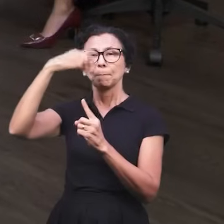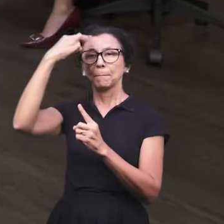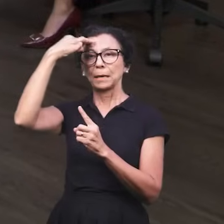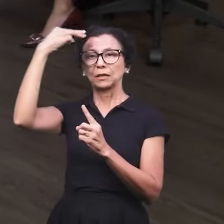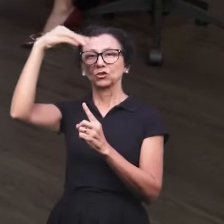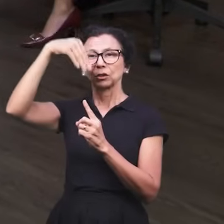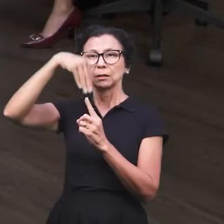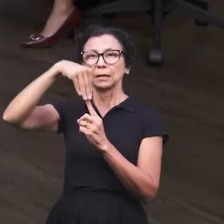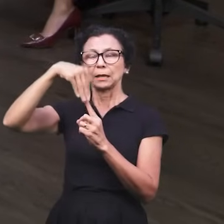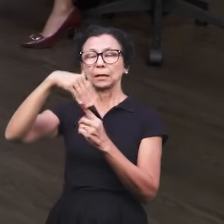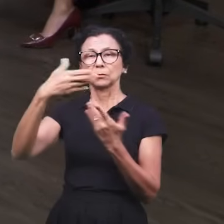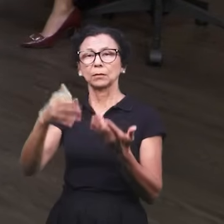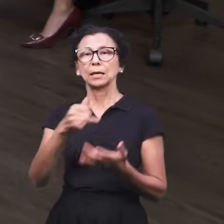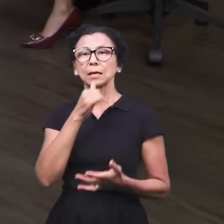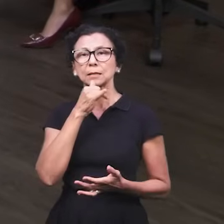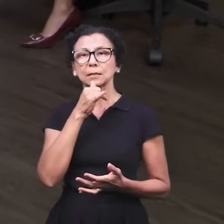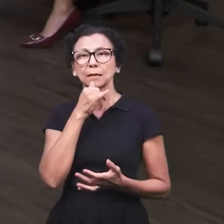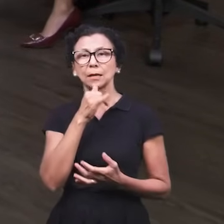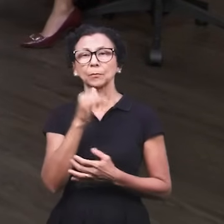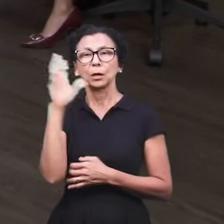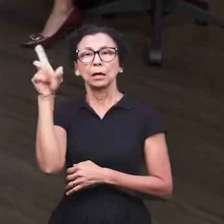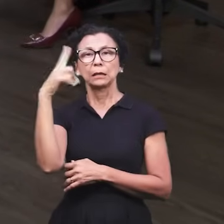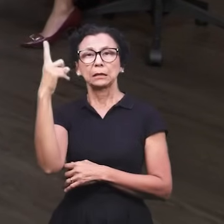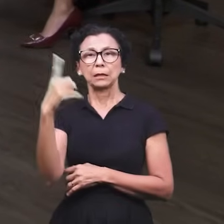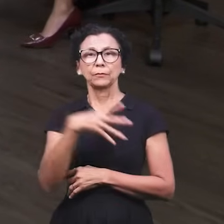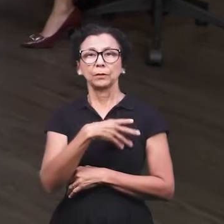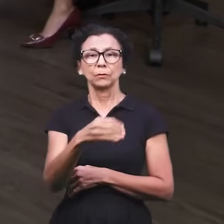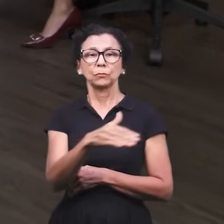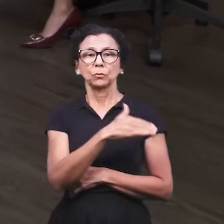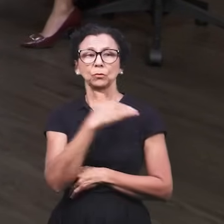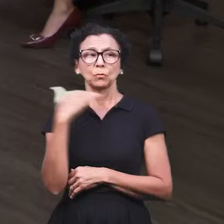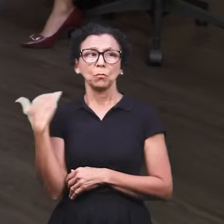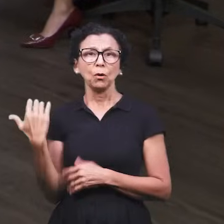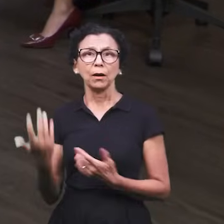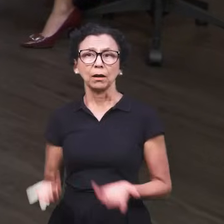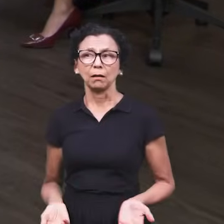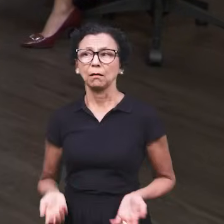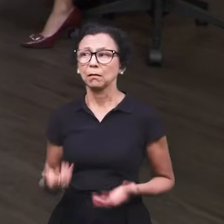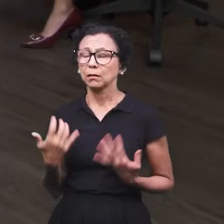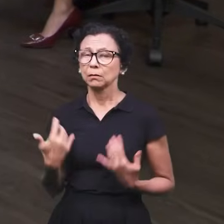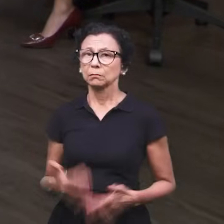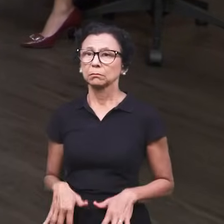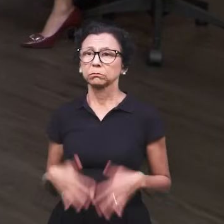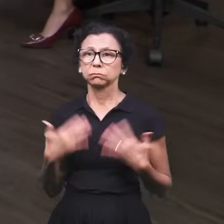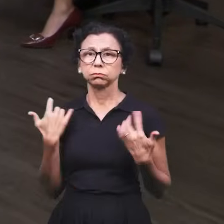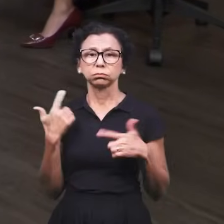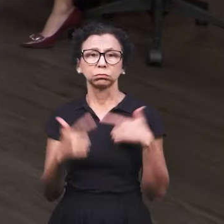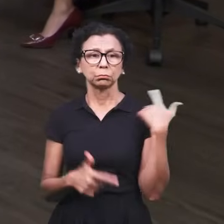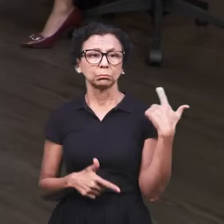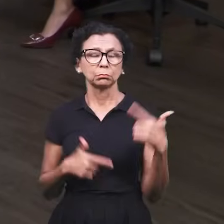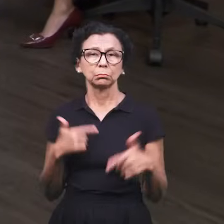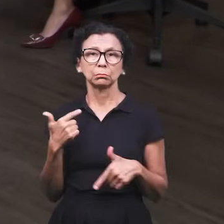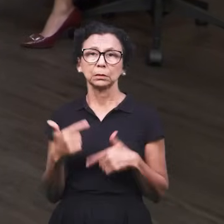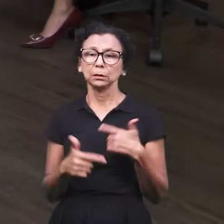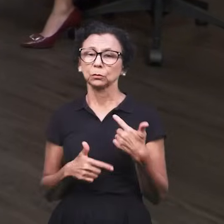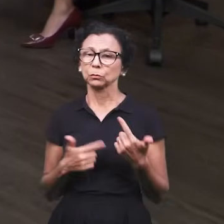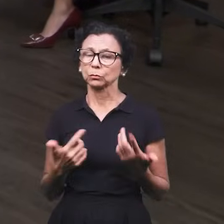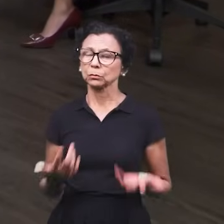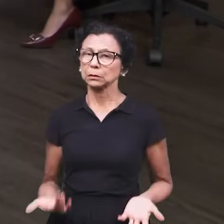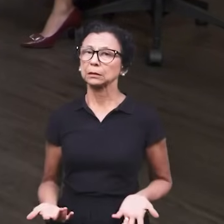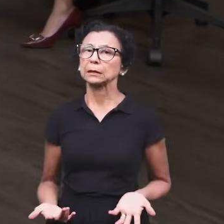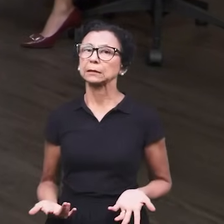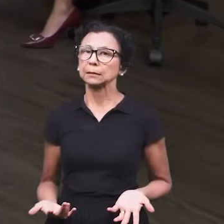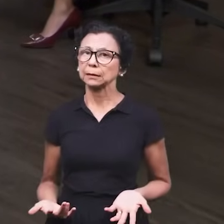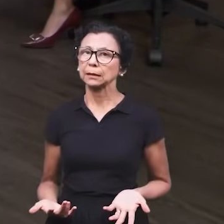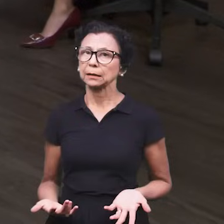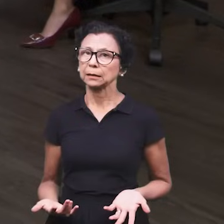Davi, perdeu um filho. Isso é um problema tremendo, é uma luta tremenda. Agora,